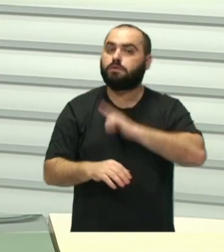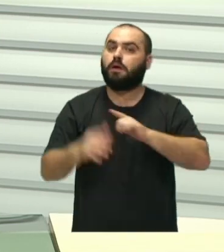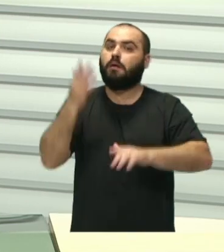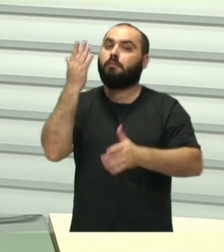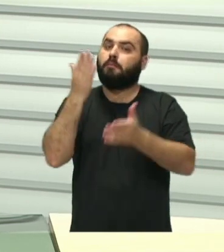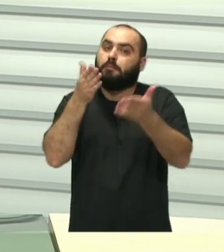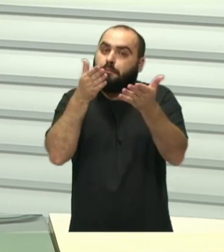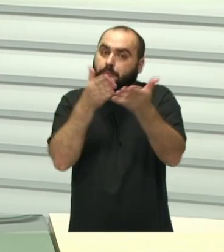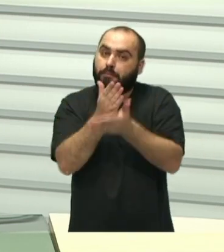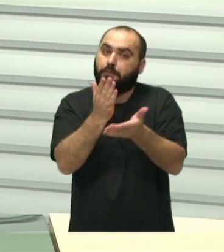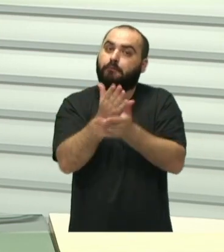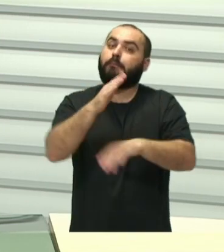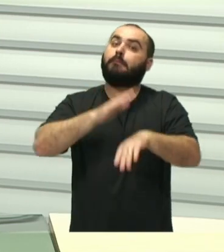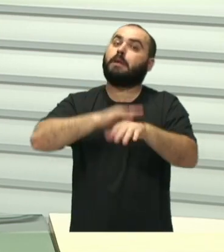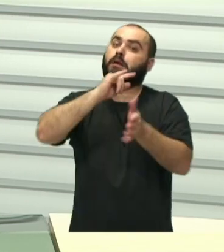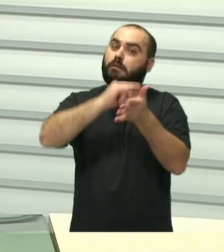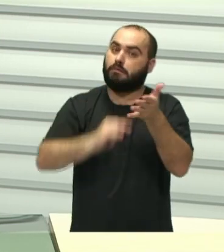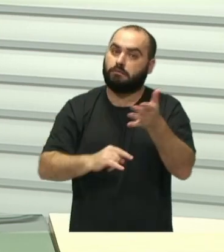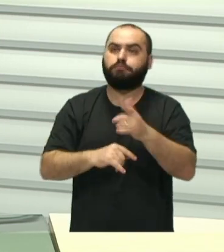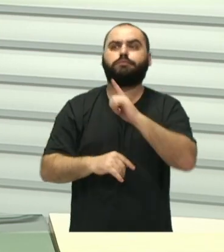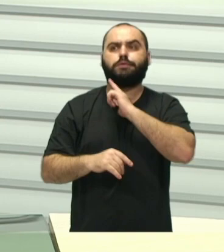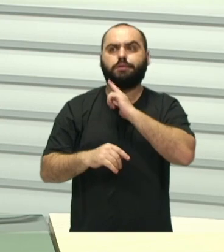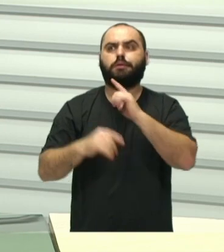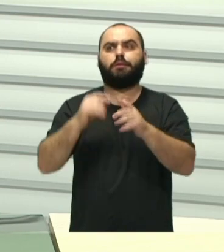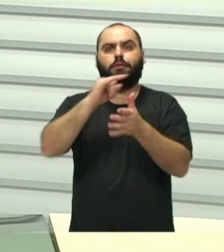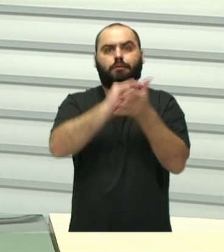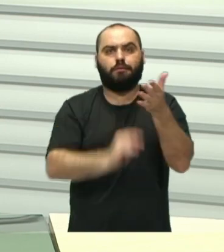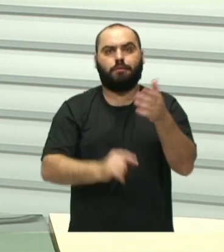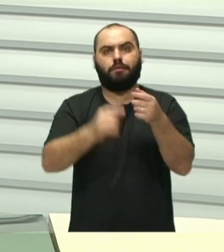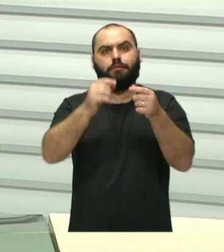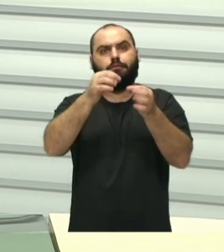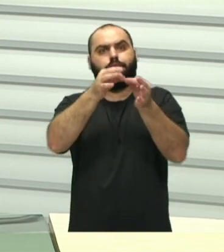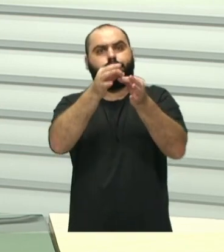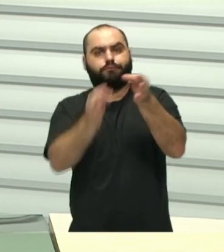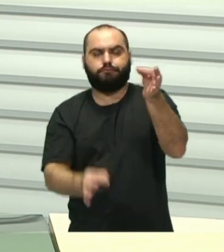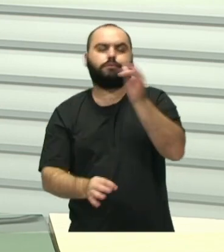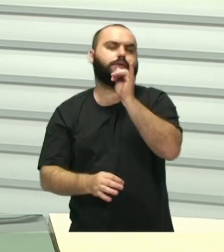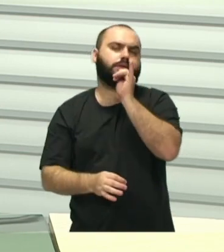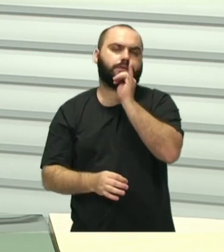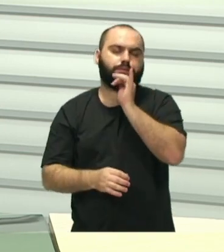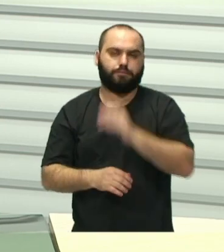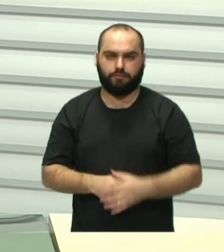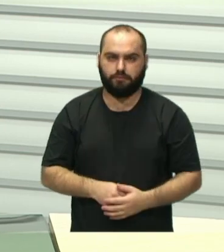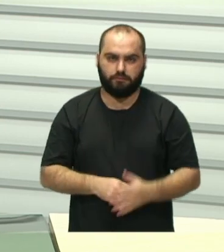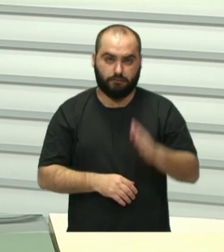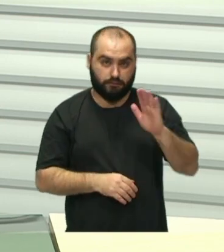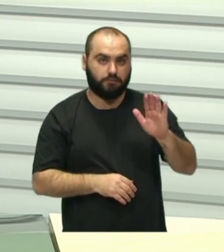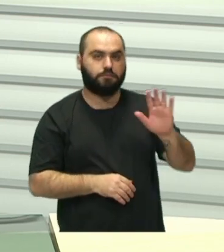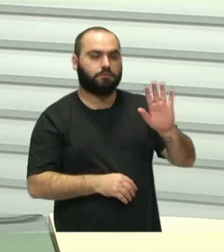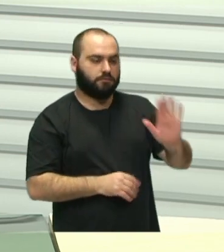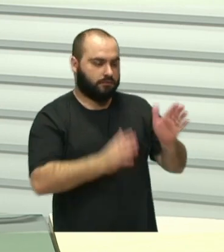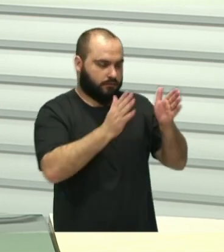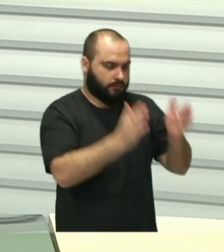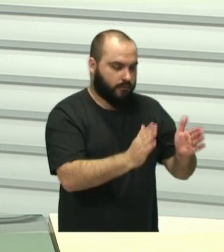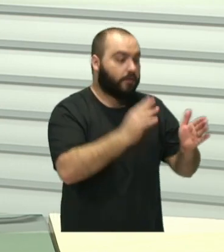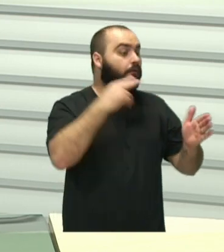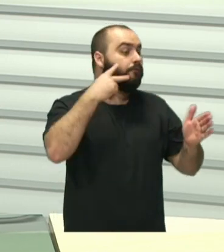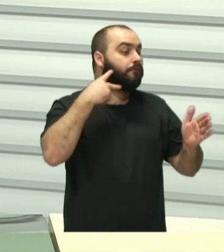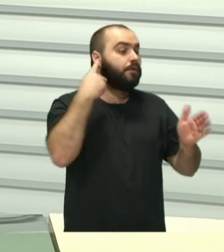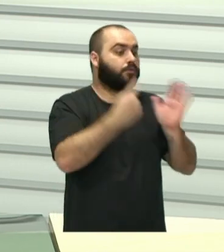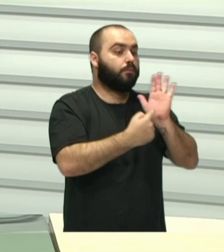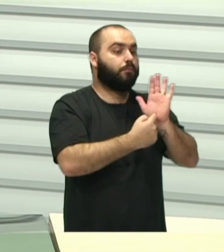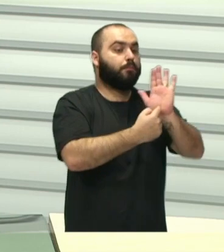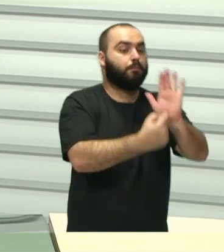requerimento não é o nosso requerimento estavam ficando na pauta Porque como funciona por exemplo um requerimento o vereador apresenta um rico alimento outro